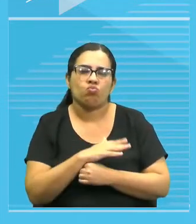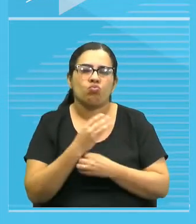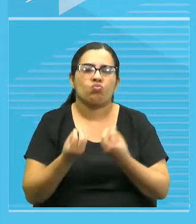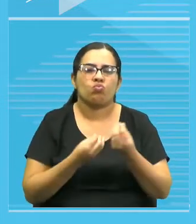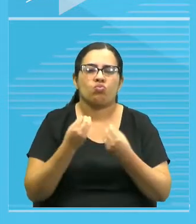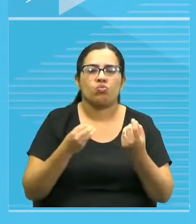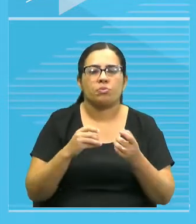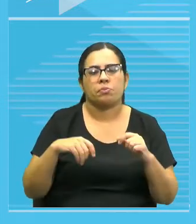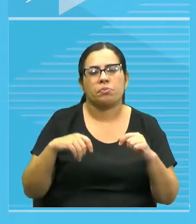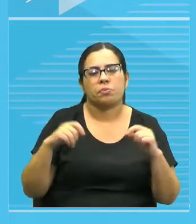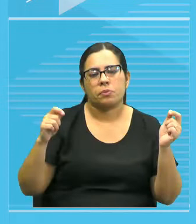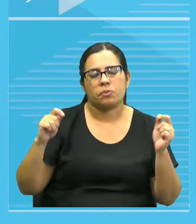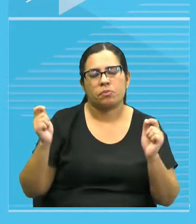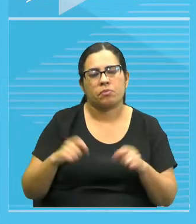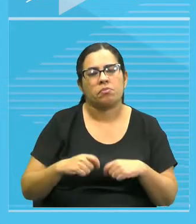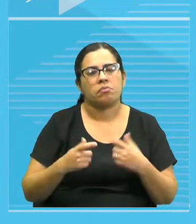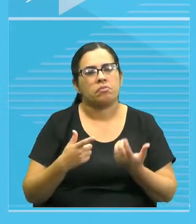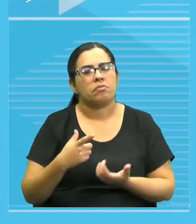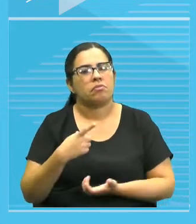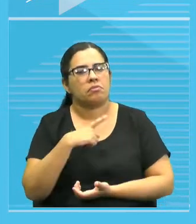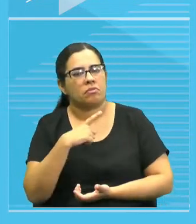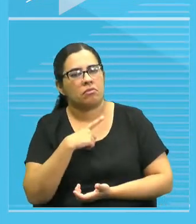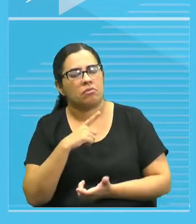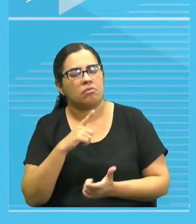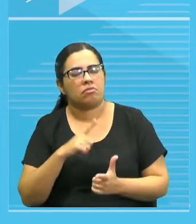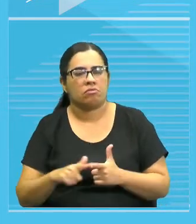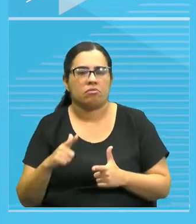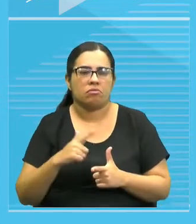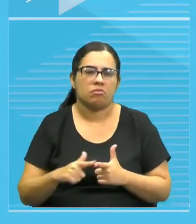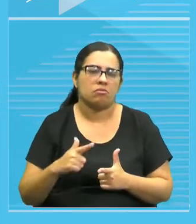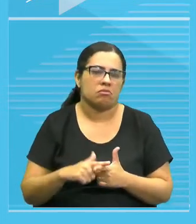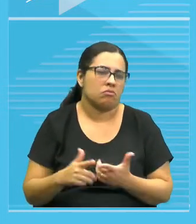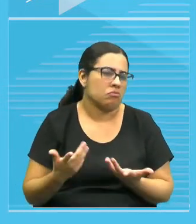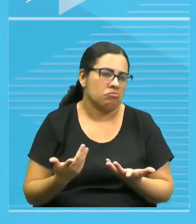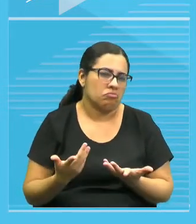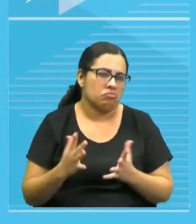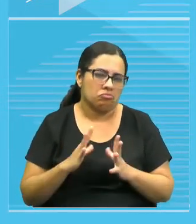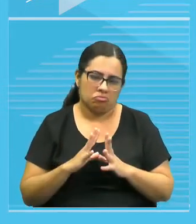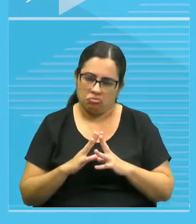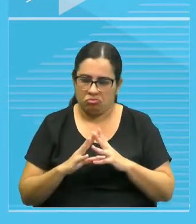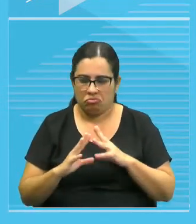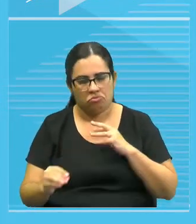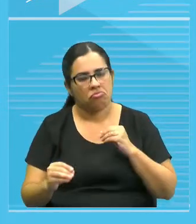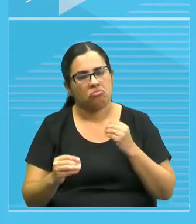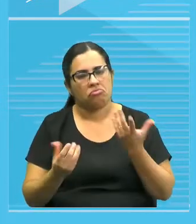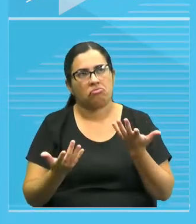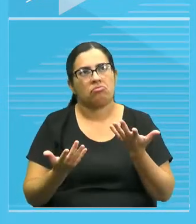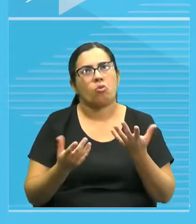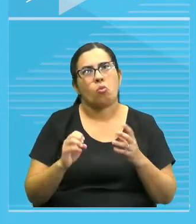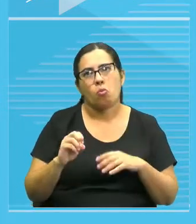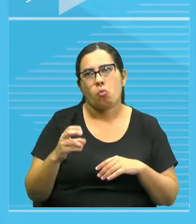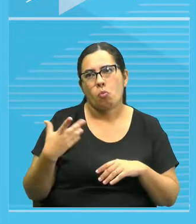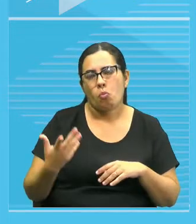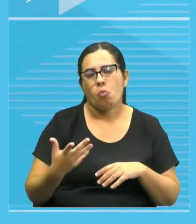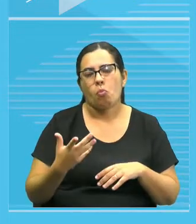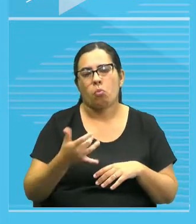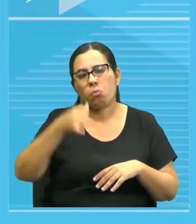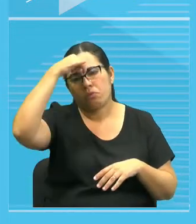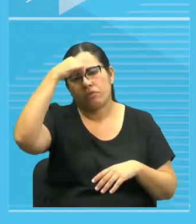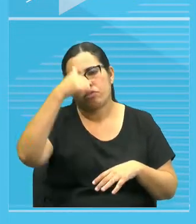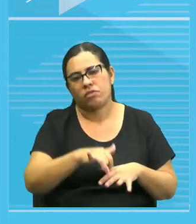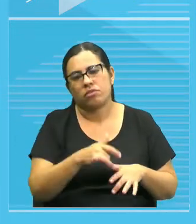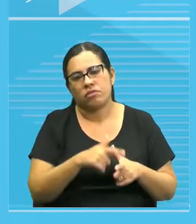saber se você tem ou não tem algum problema que possa ser tratado ou até mesmo